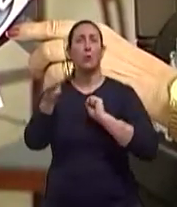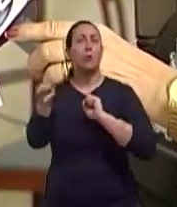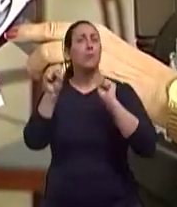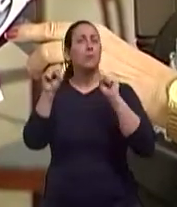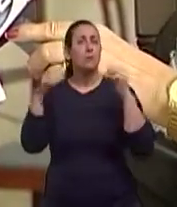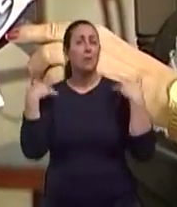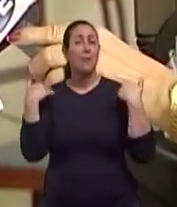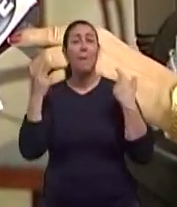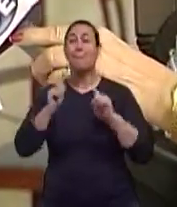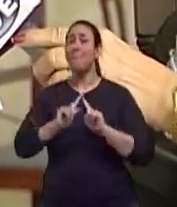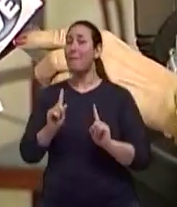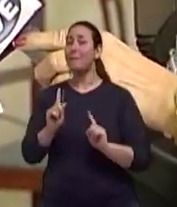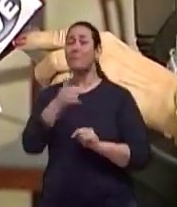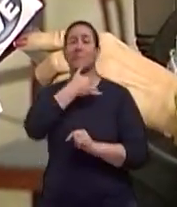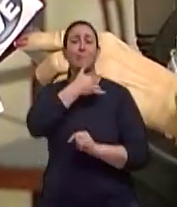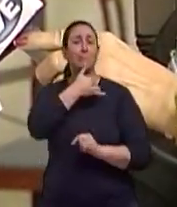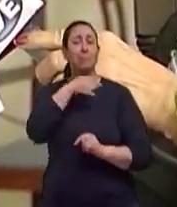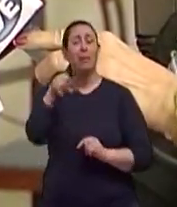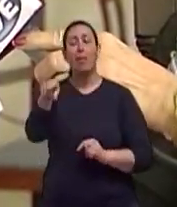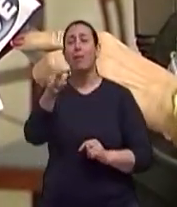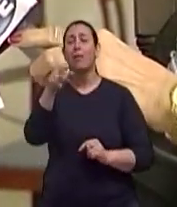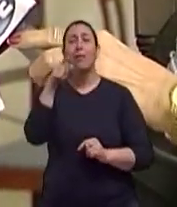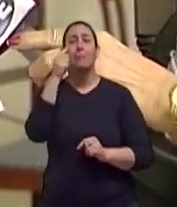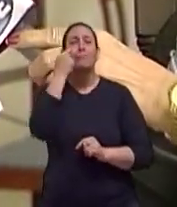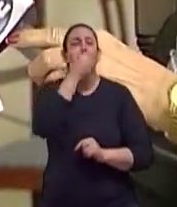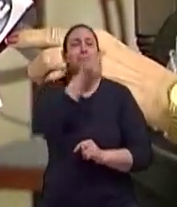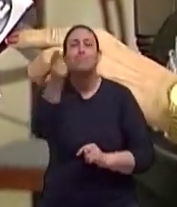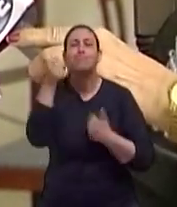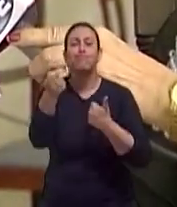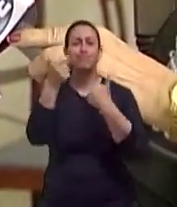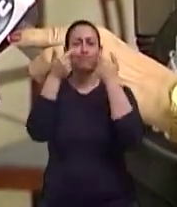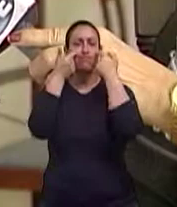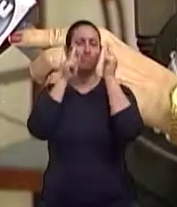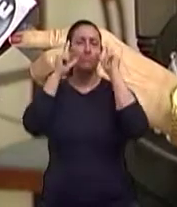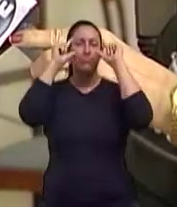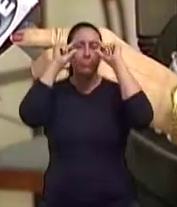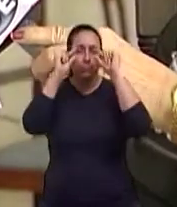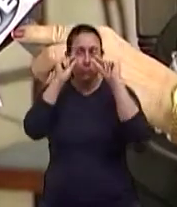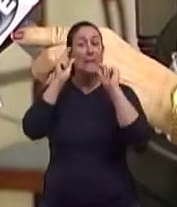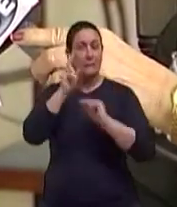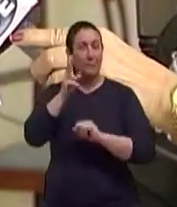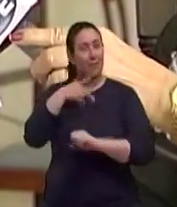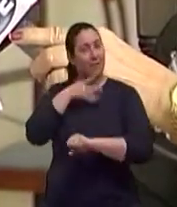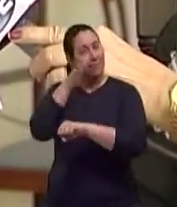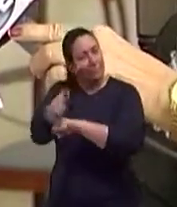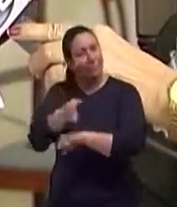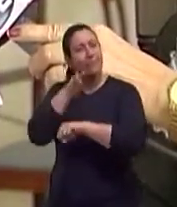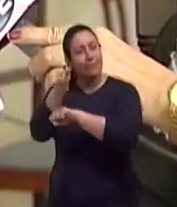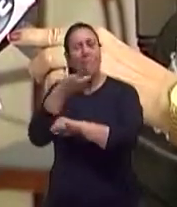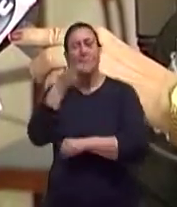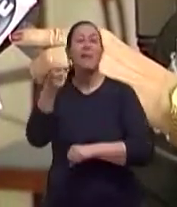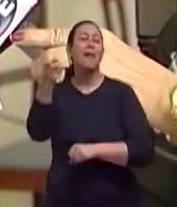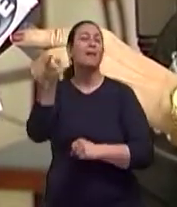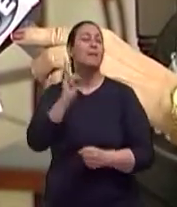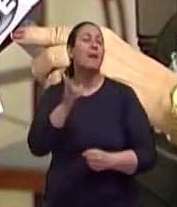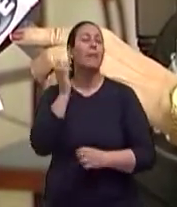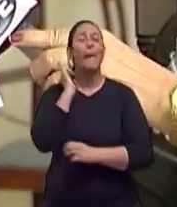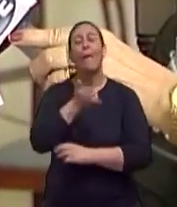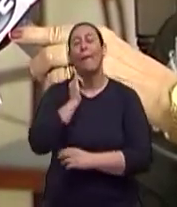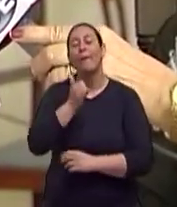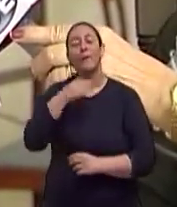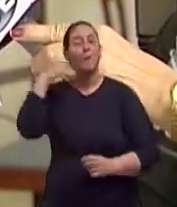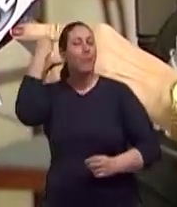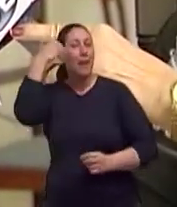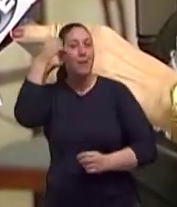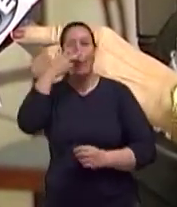só que infelizmente ela não pode porque ela não enxerga direito mas assim eu vou sempre visitar ela e ela me conta história assim como experiência quando ela